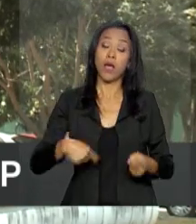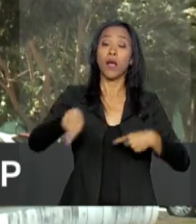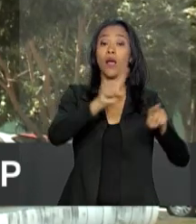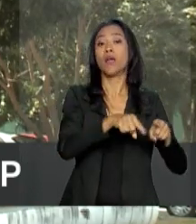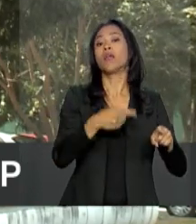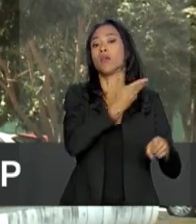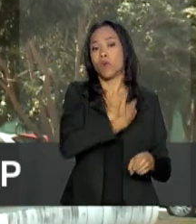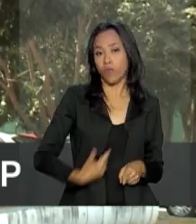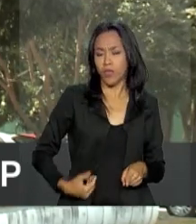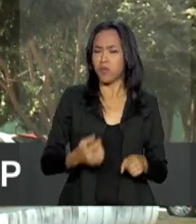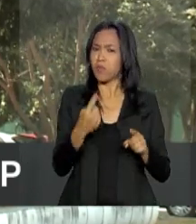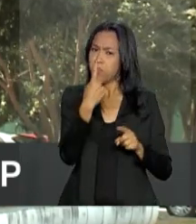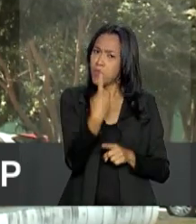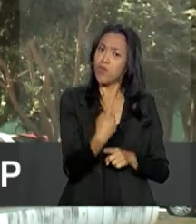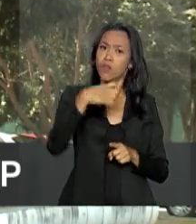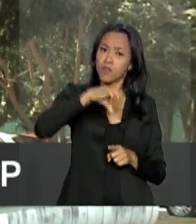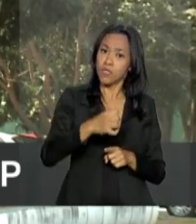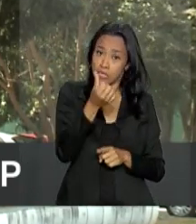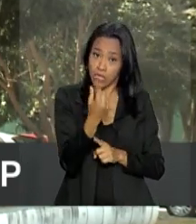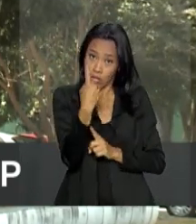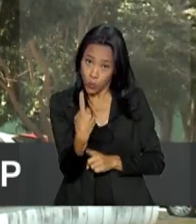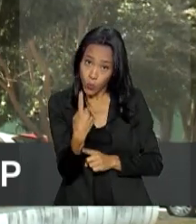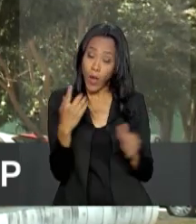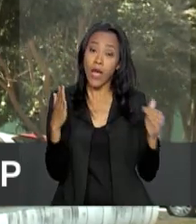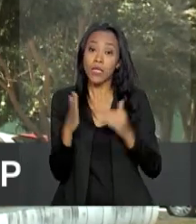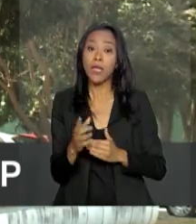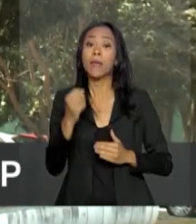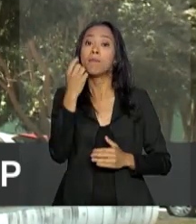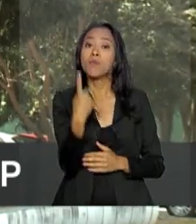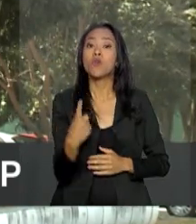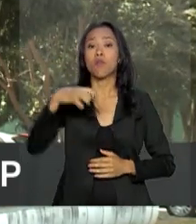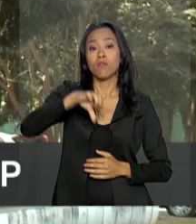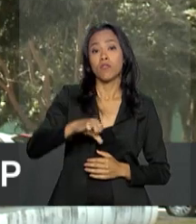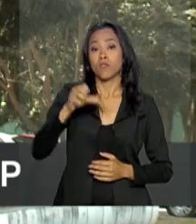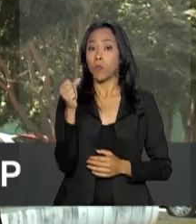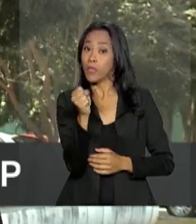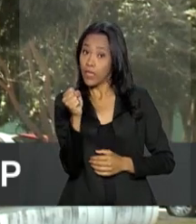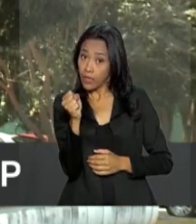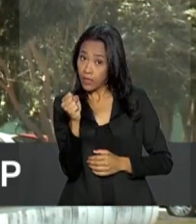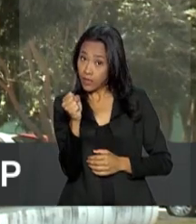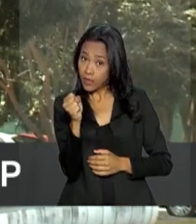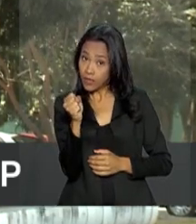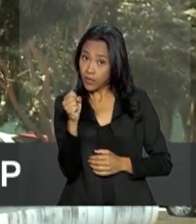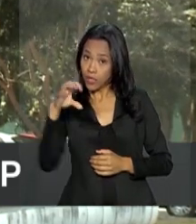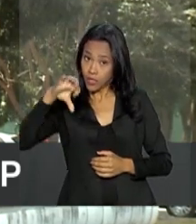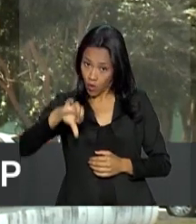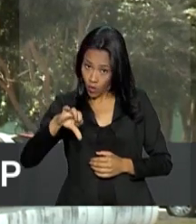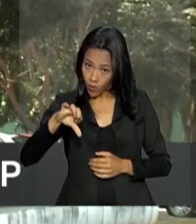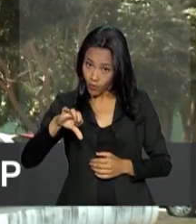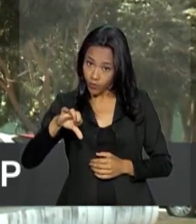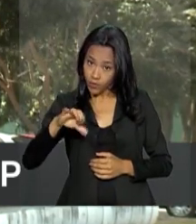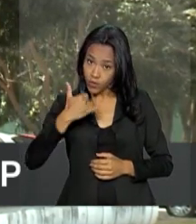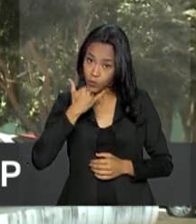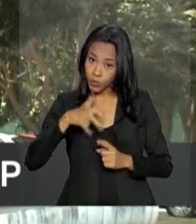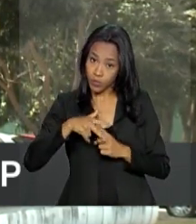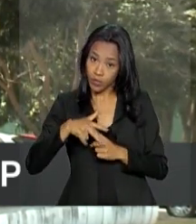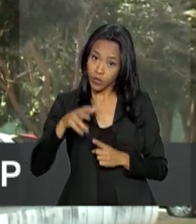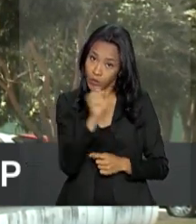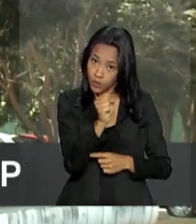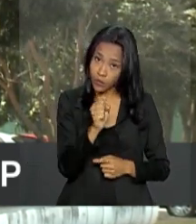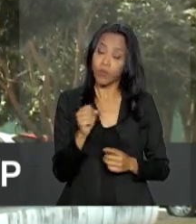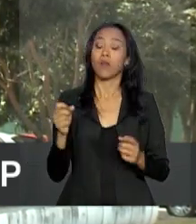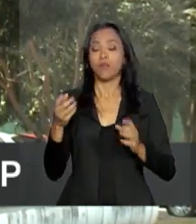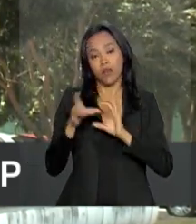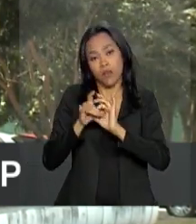1971 a 1989 aliás 1988 corrigindo aí podem